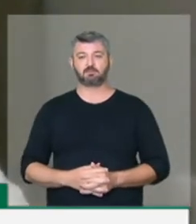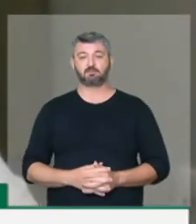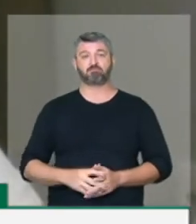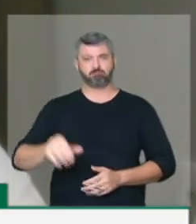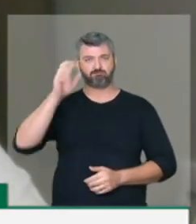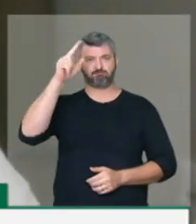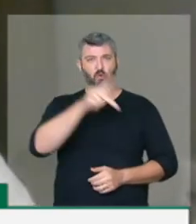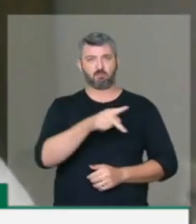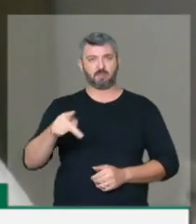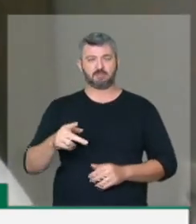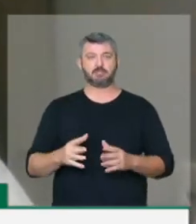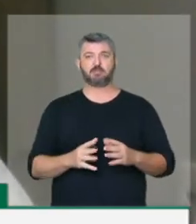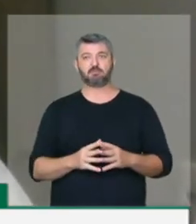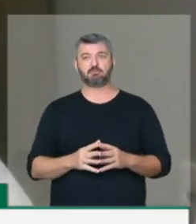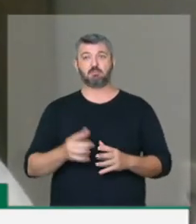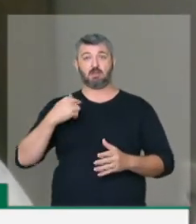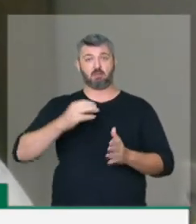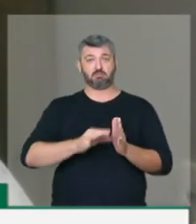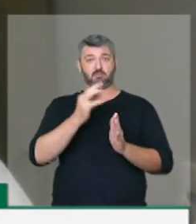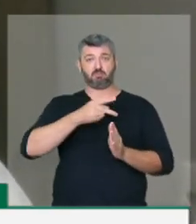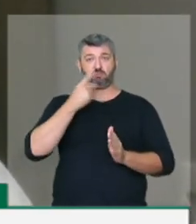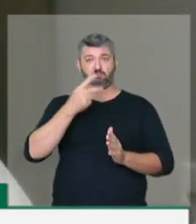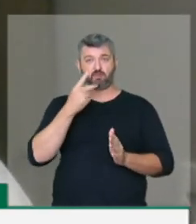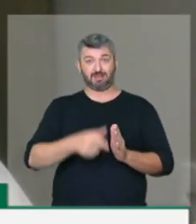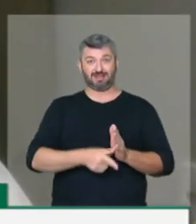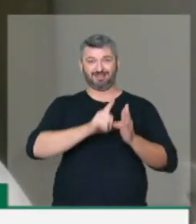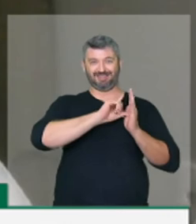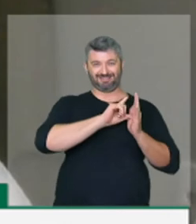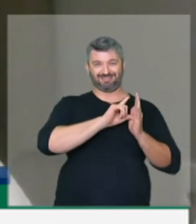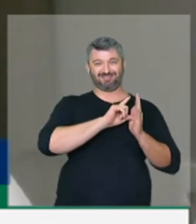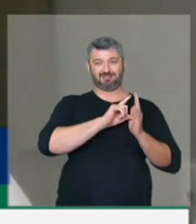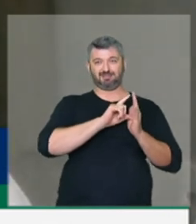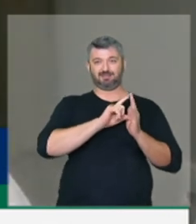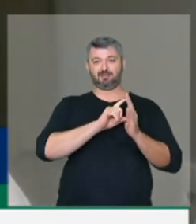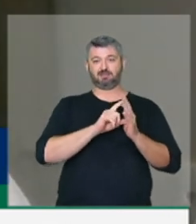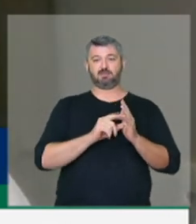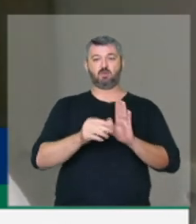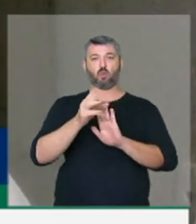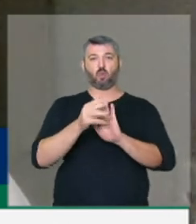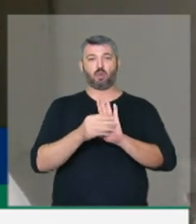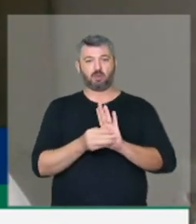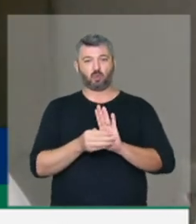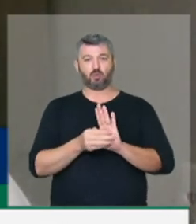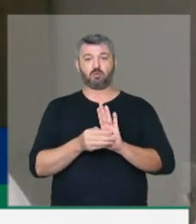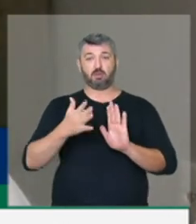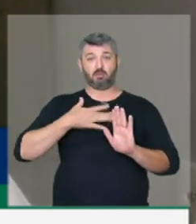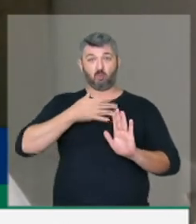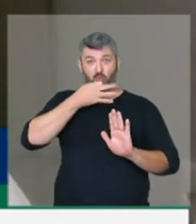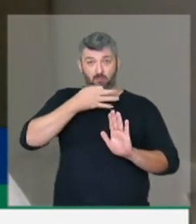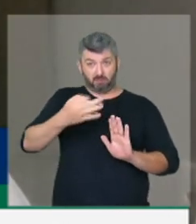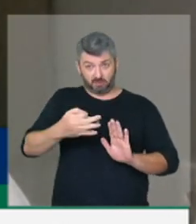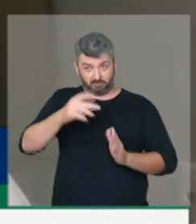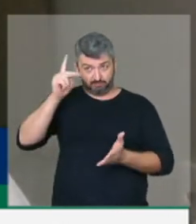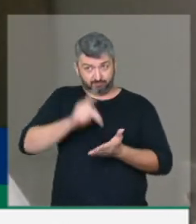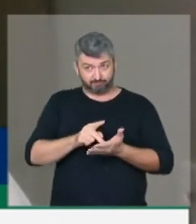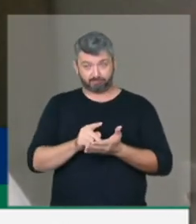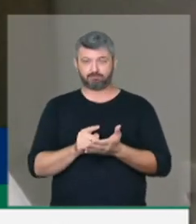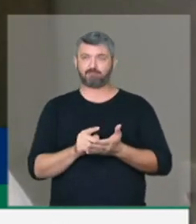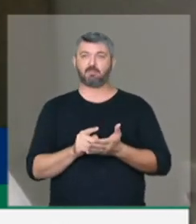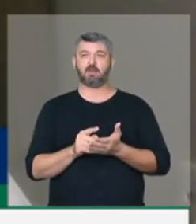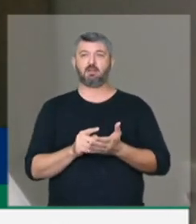Senhor presidente, eu fiz a minha inscrição antes de ser liberado o teor do relatório. O meu posicionamento, na